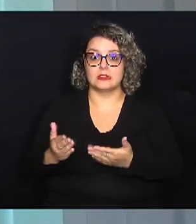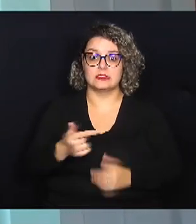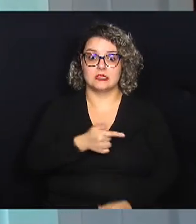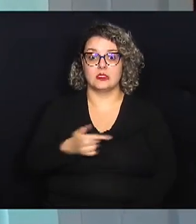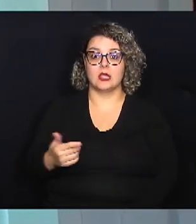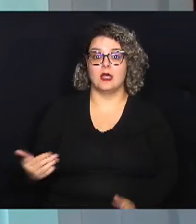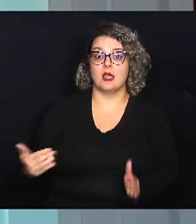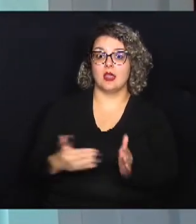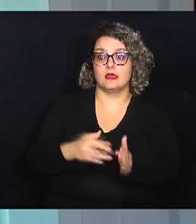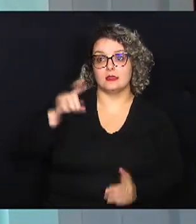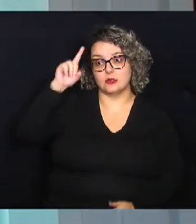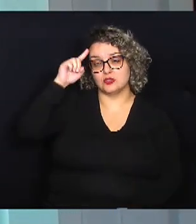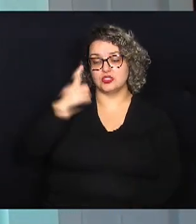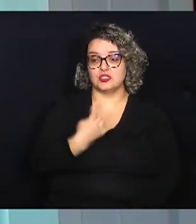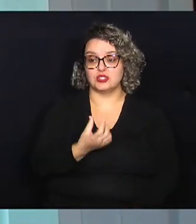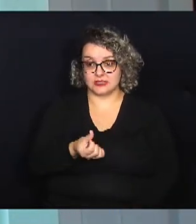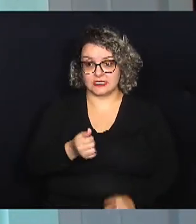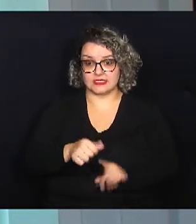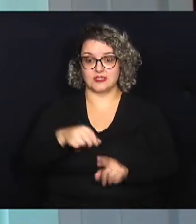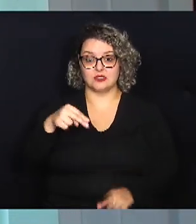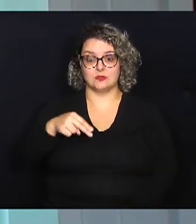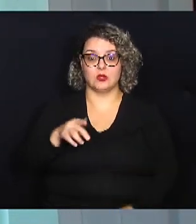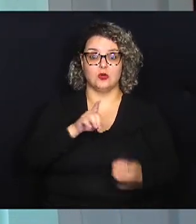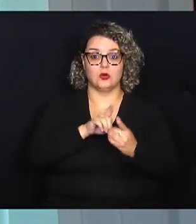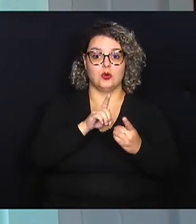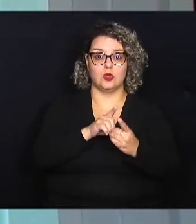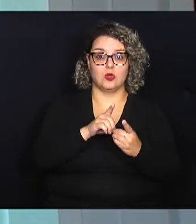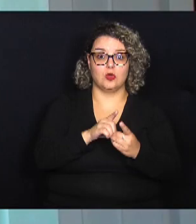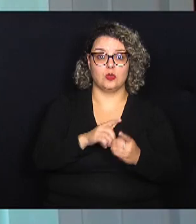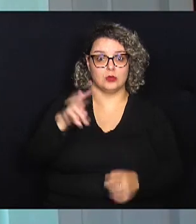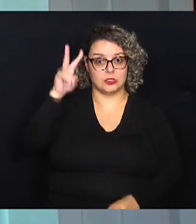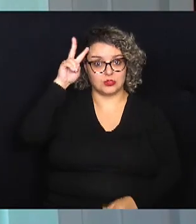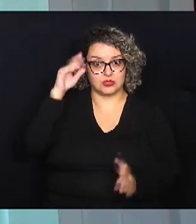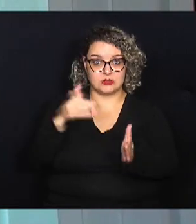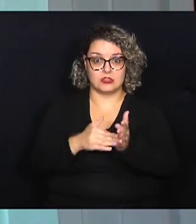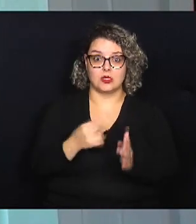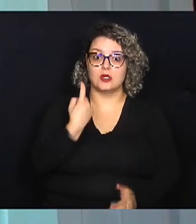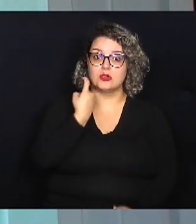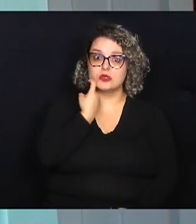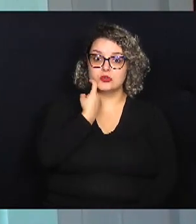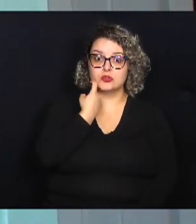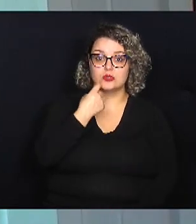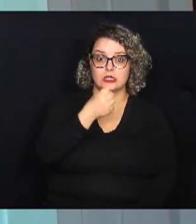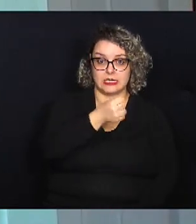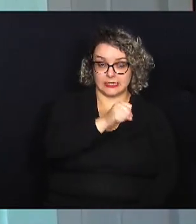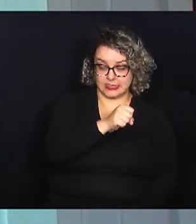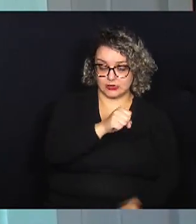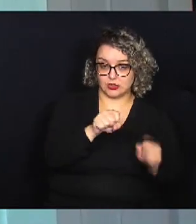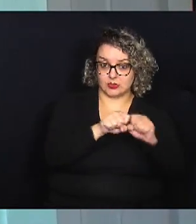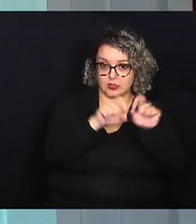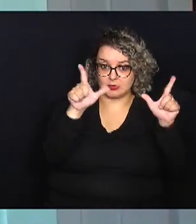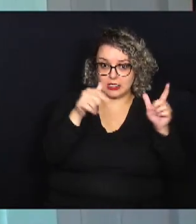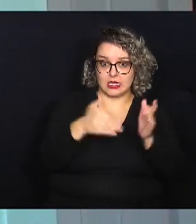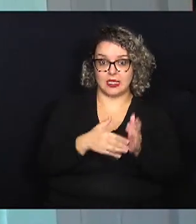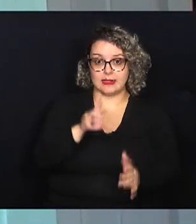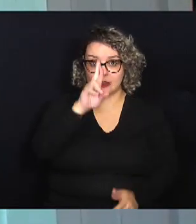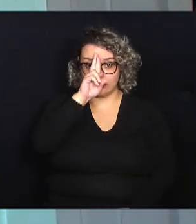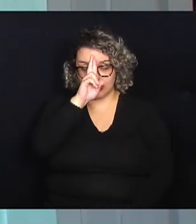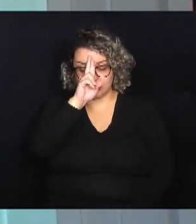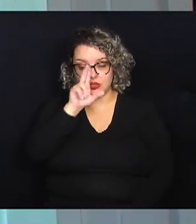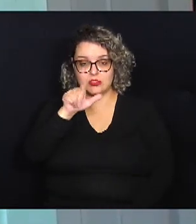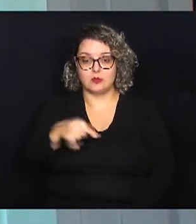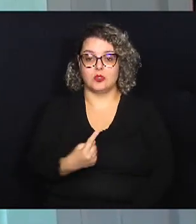até o dia 16 de novembro. O atendimento é de segunda a sexta-feira, das 8 horas da manhã até o meio-dia e da